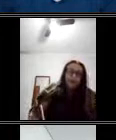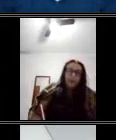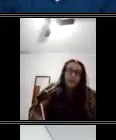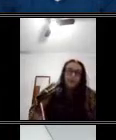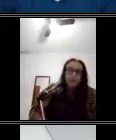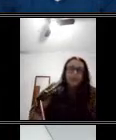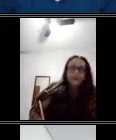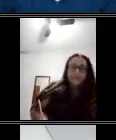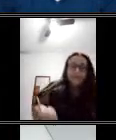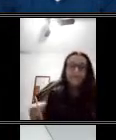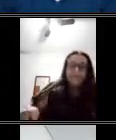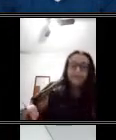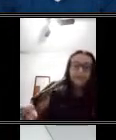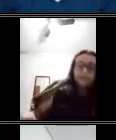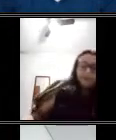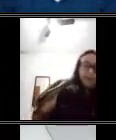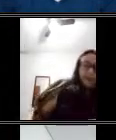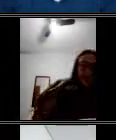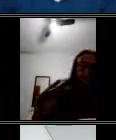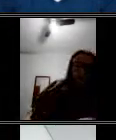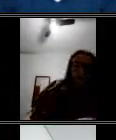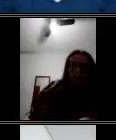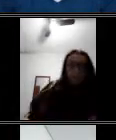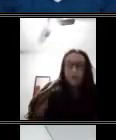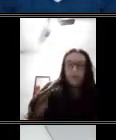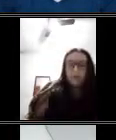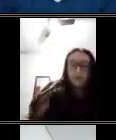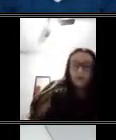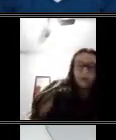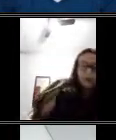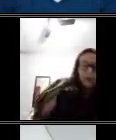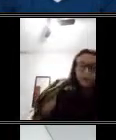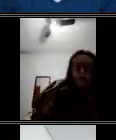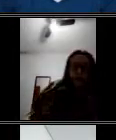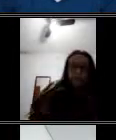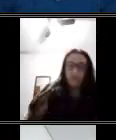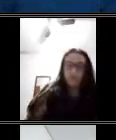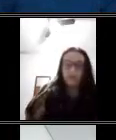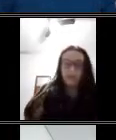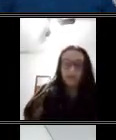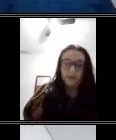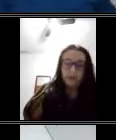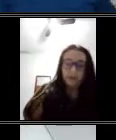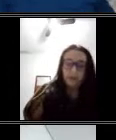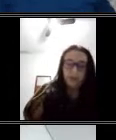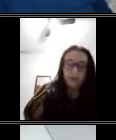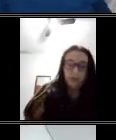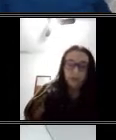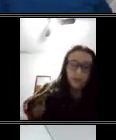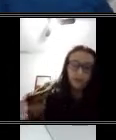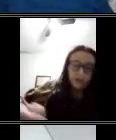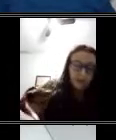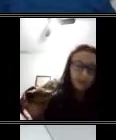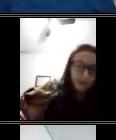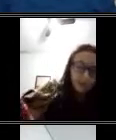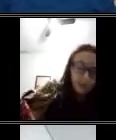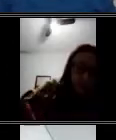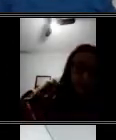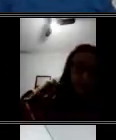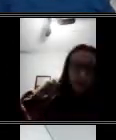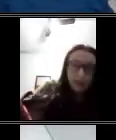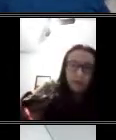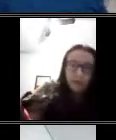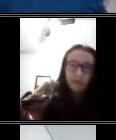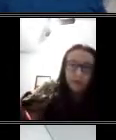enviar até amanhã ao meio-dia, tá bom? Vamos estender o prazo. Bom, a